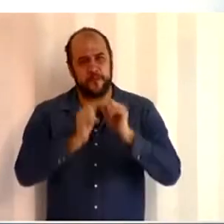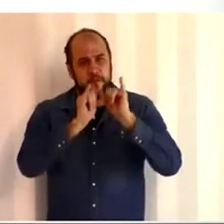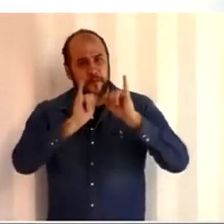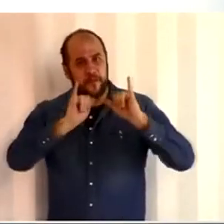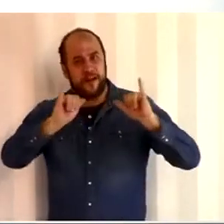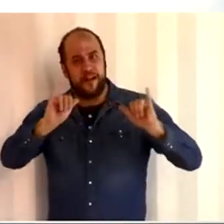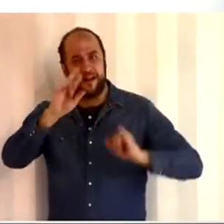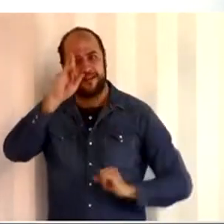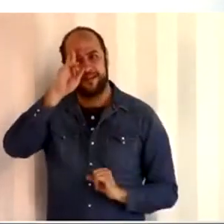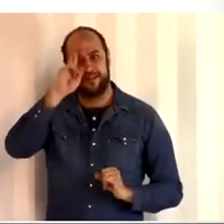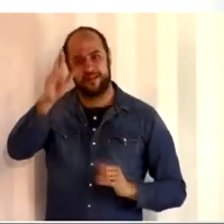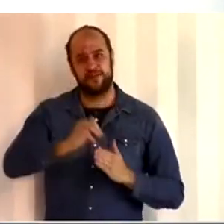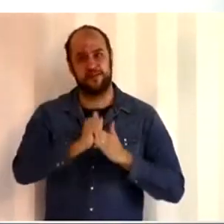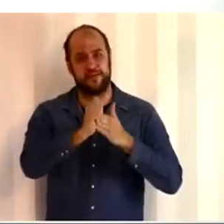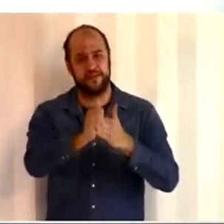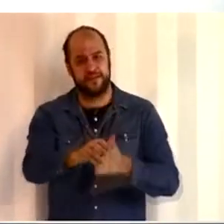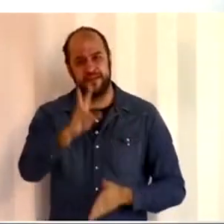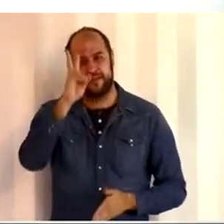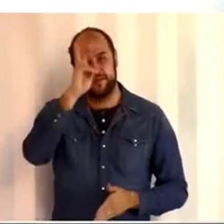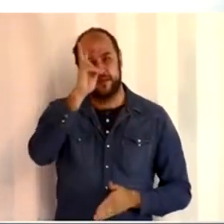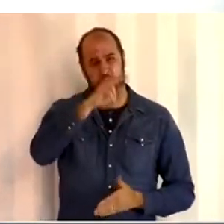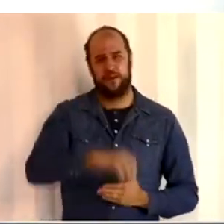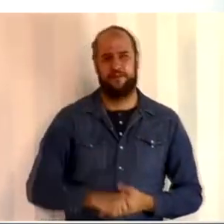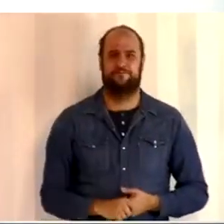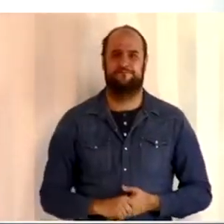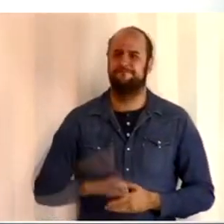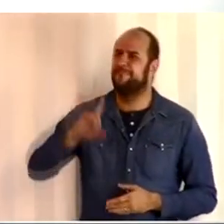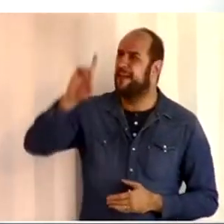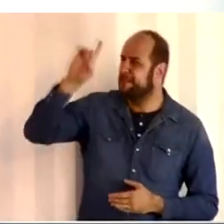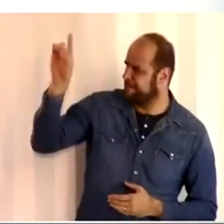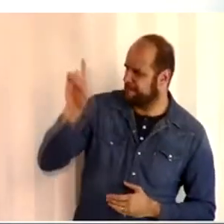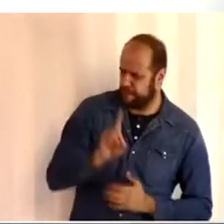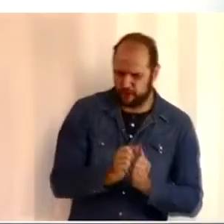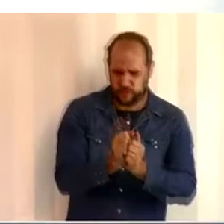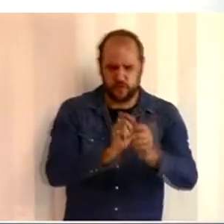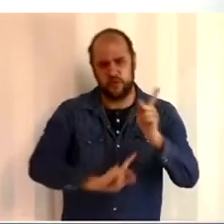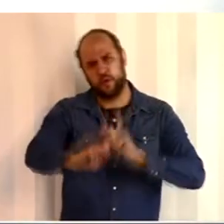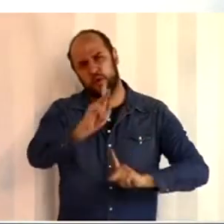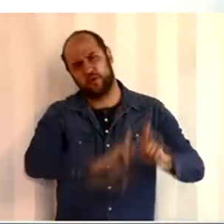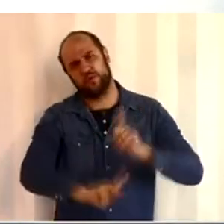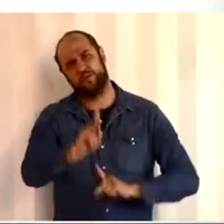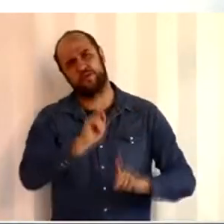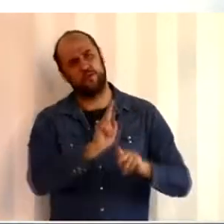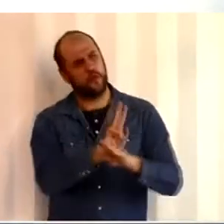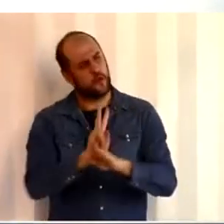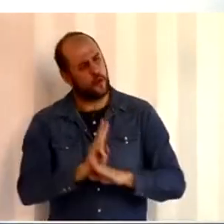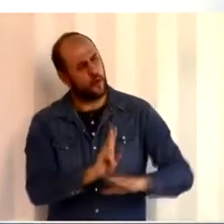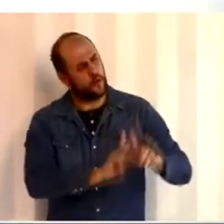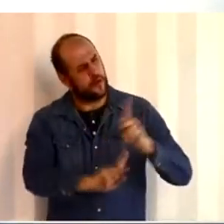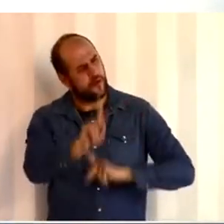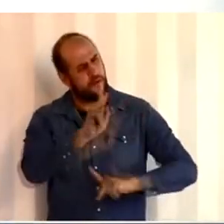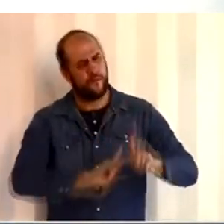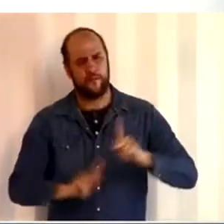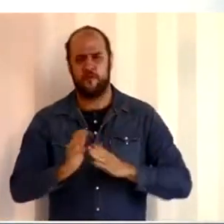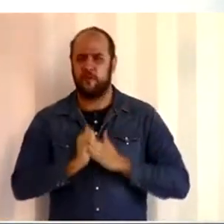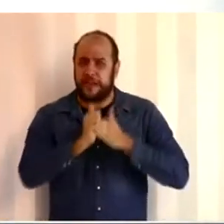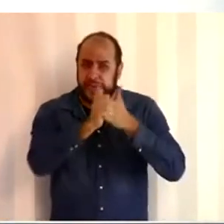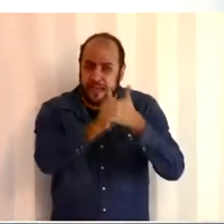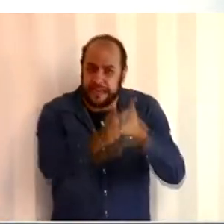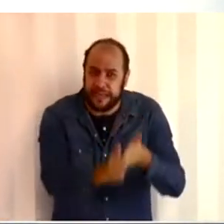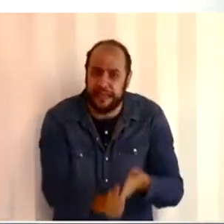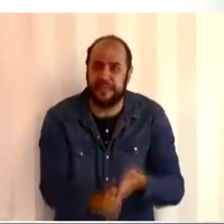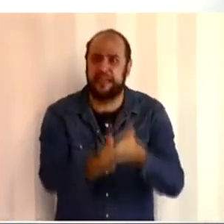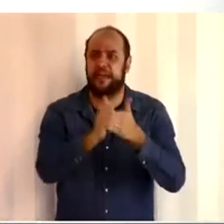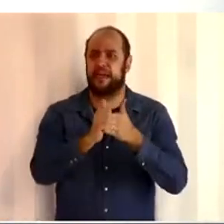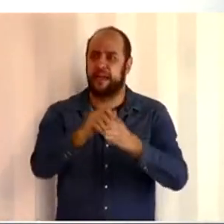declarar que é o Senhor que dirige a sua história, que Deus está presente no meio do seu povo, pastoreando o seu rebanho, conduzindo as